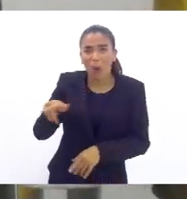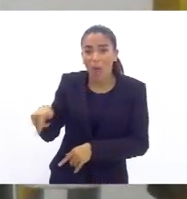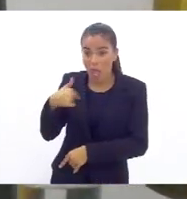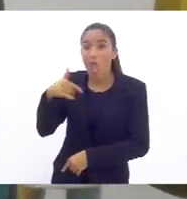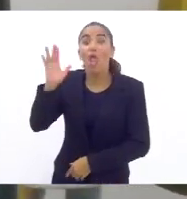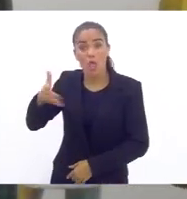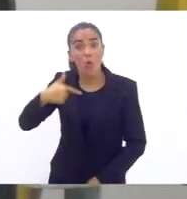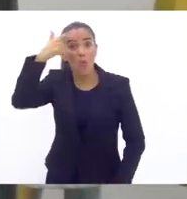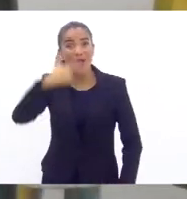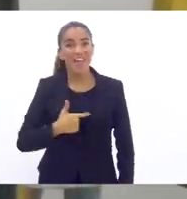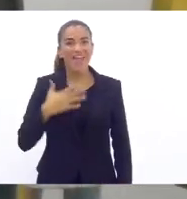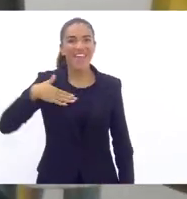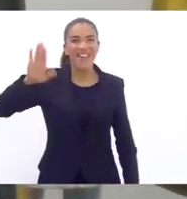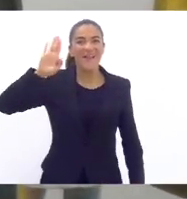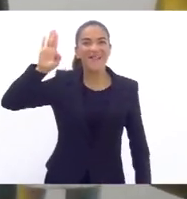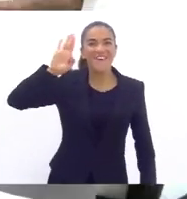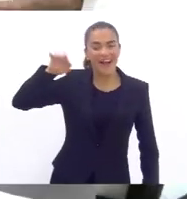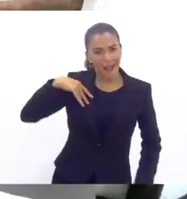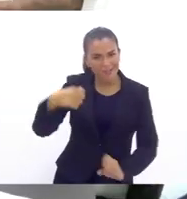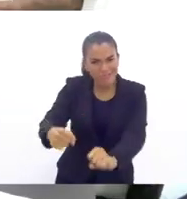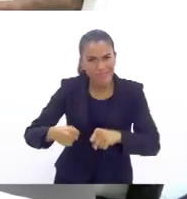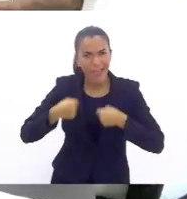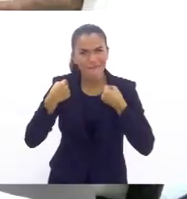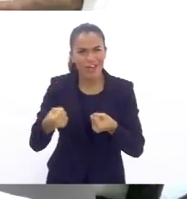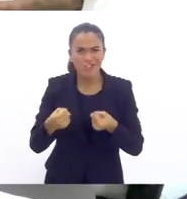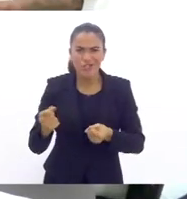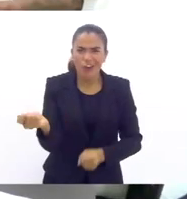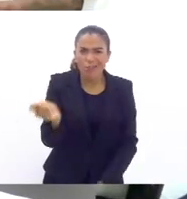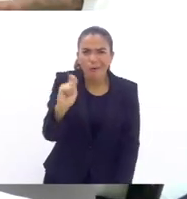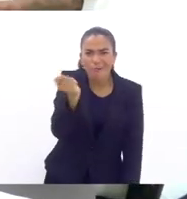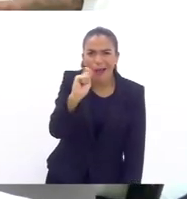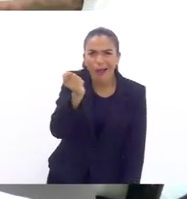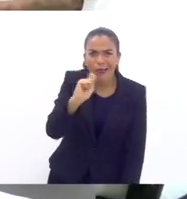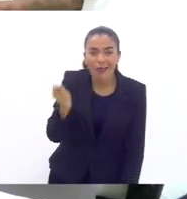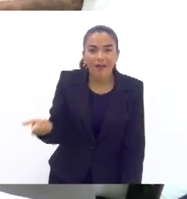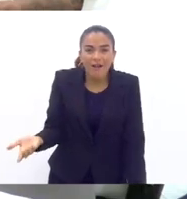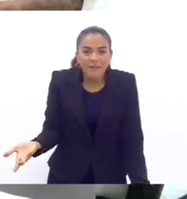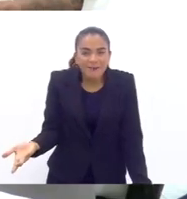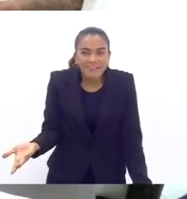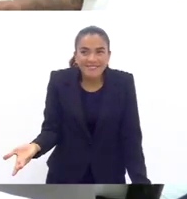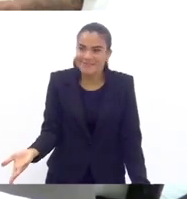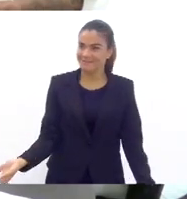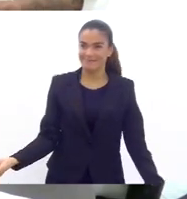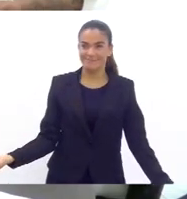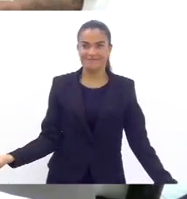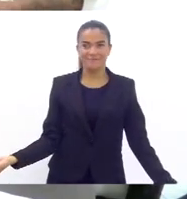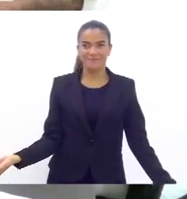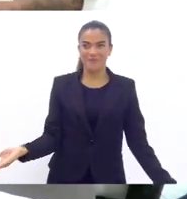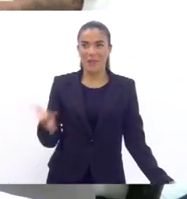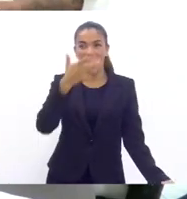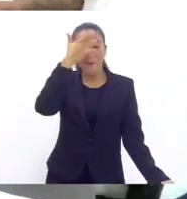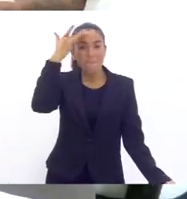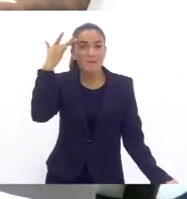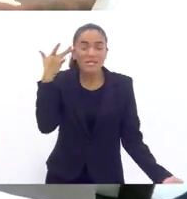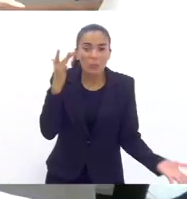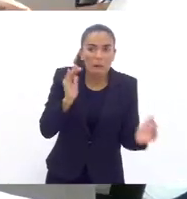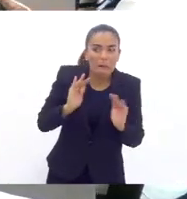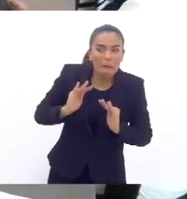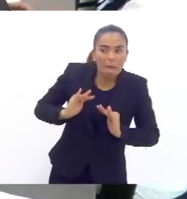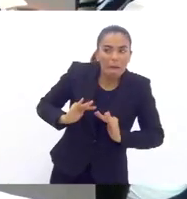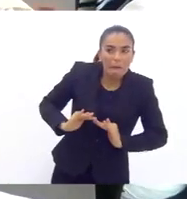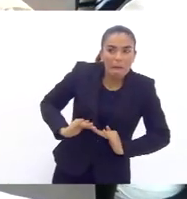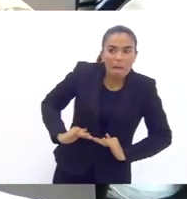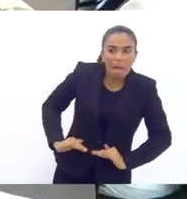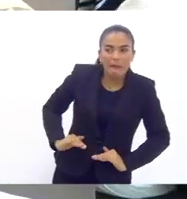eu é que sou o próprio defensores maconheiro fala que ah não pera aí os cara completamente sem jeito Bom